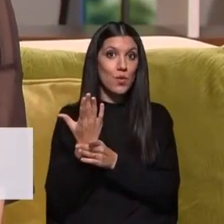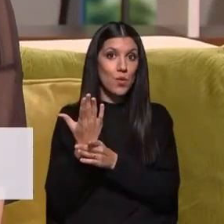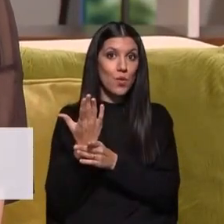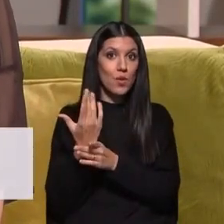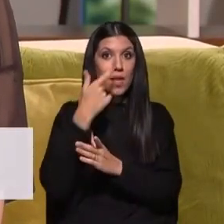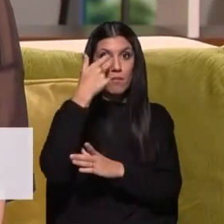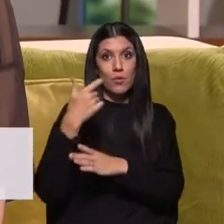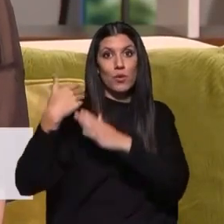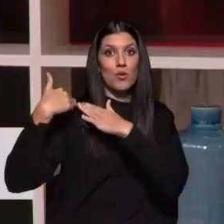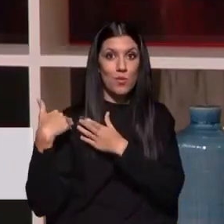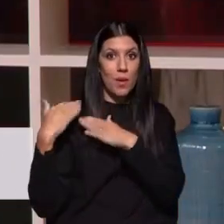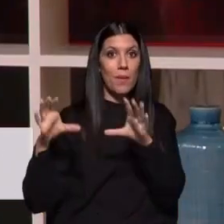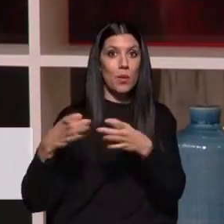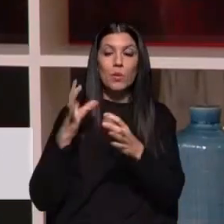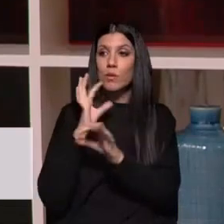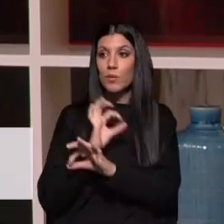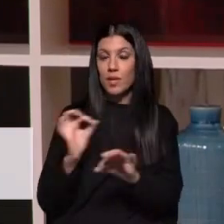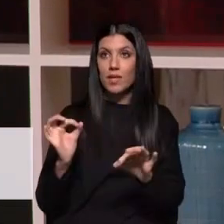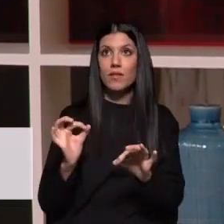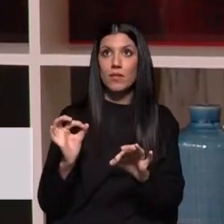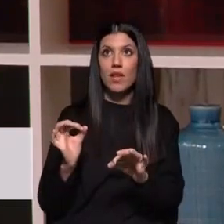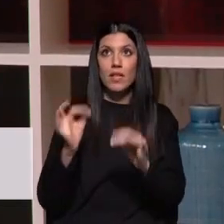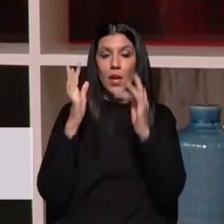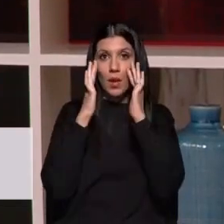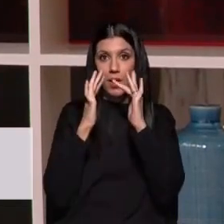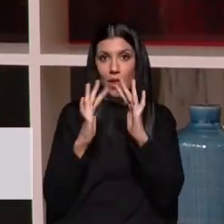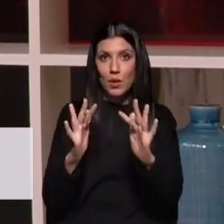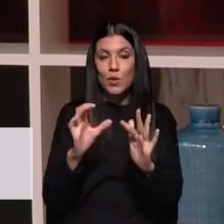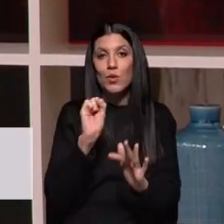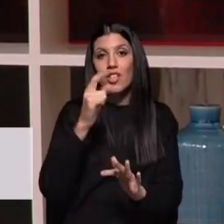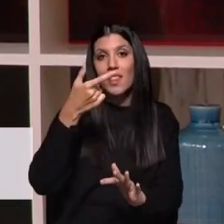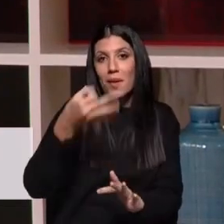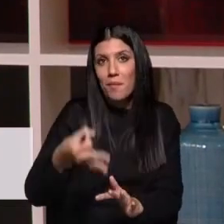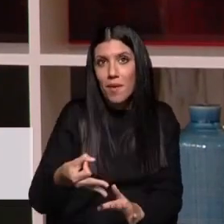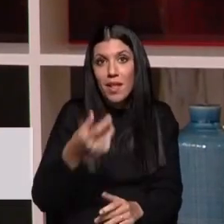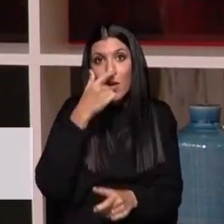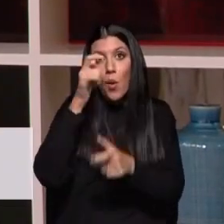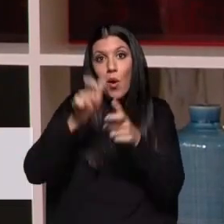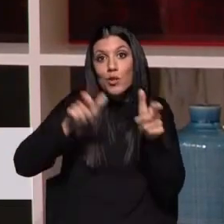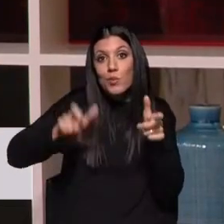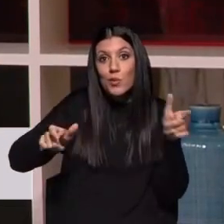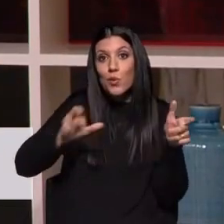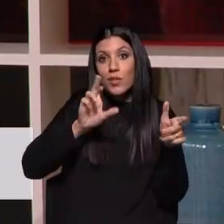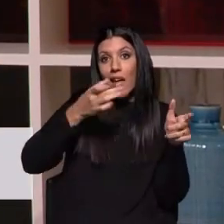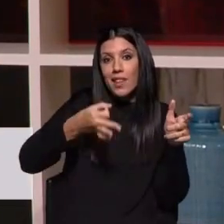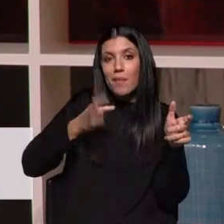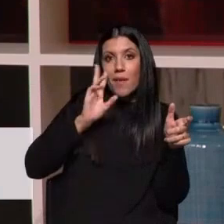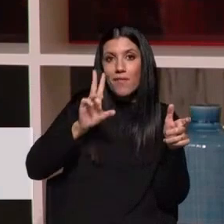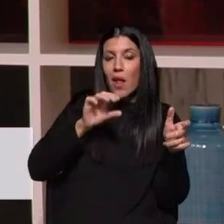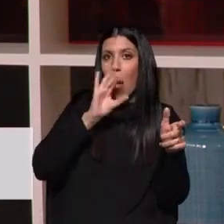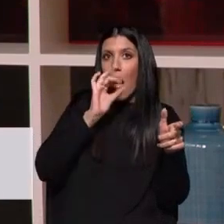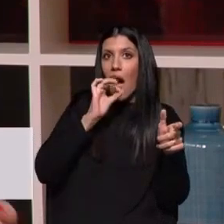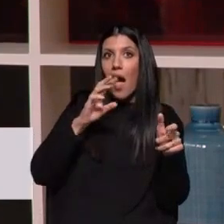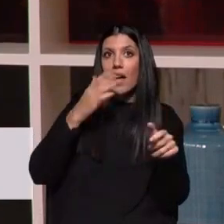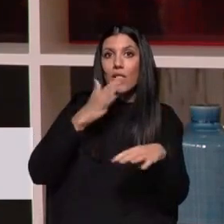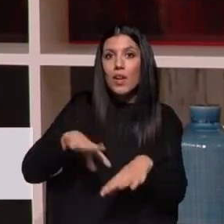grupo espetacular, que na realidade já encantou o Got Talent e, portanto, todos os portugueses através da RTP. Com muito 35 obrigada. Crianças,